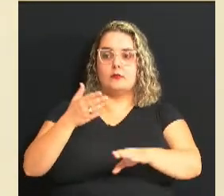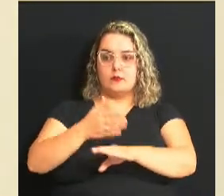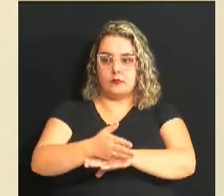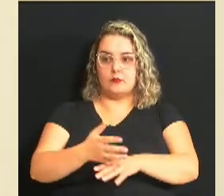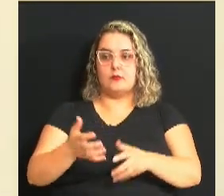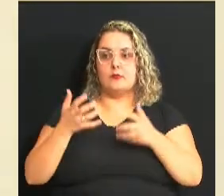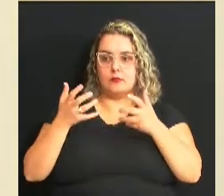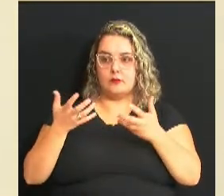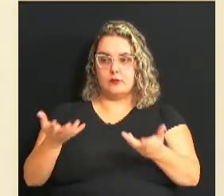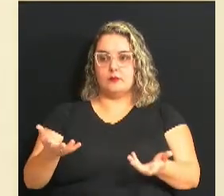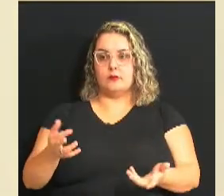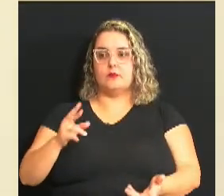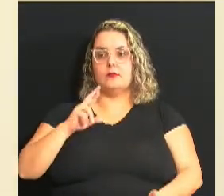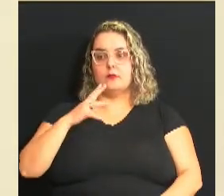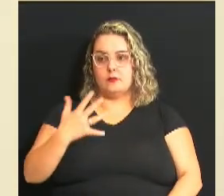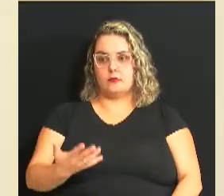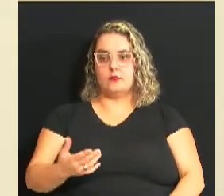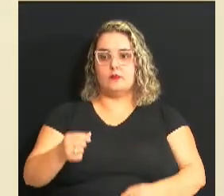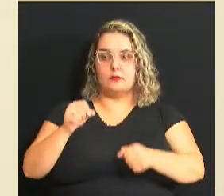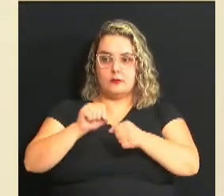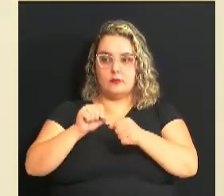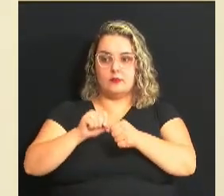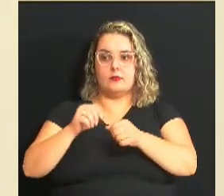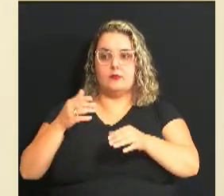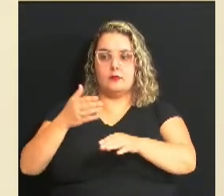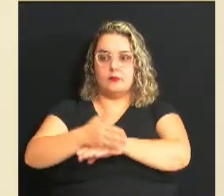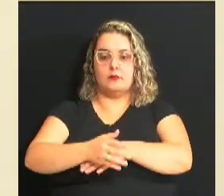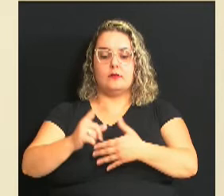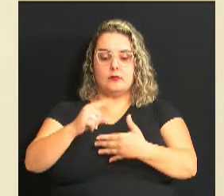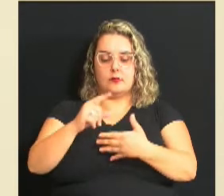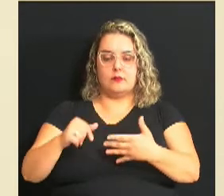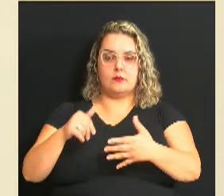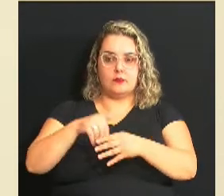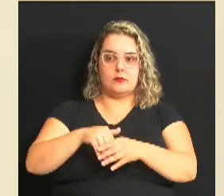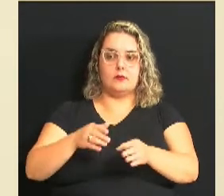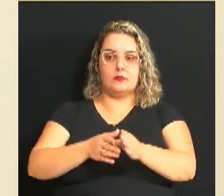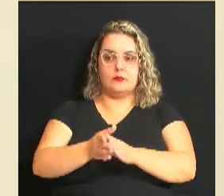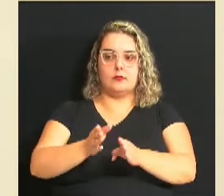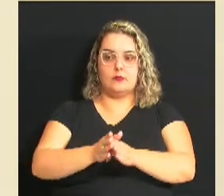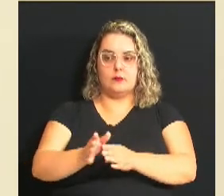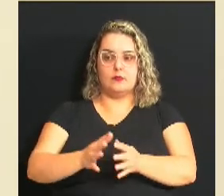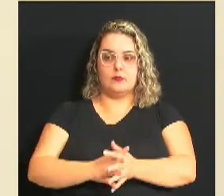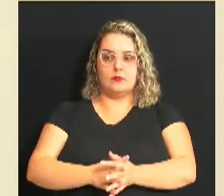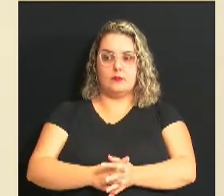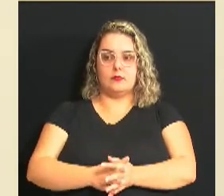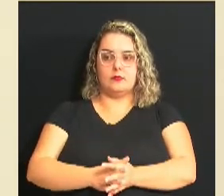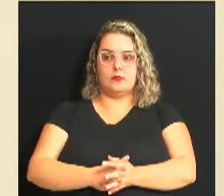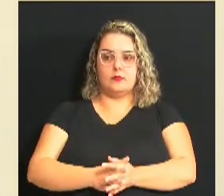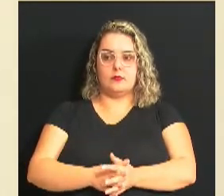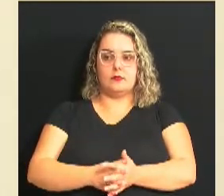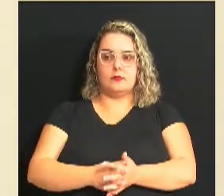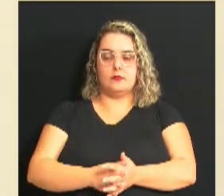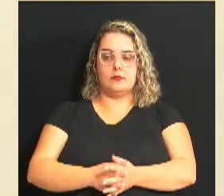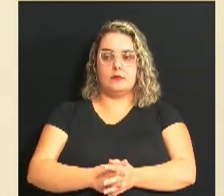solução faça parte dessas eleições do conselho. E aí, só para finalizar, dizer que a gente